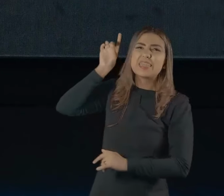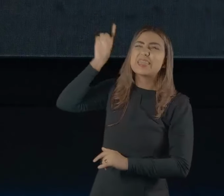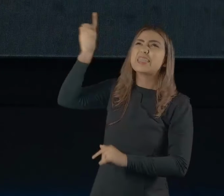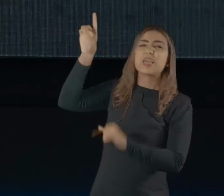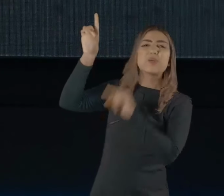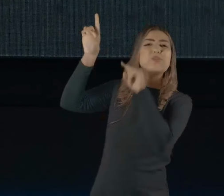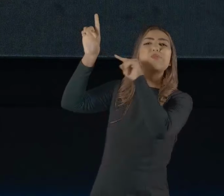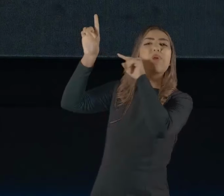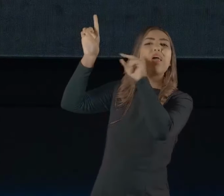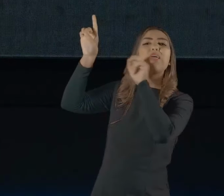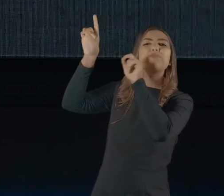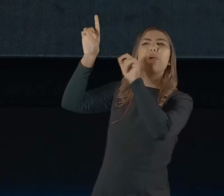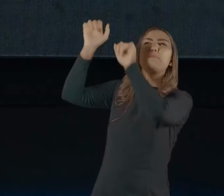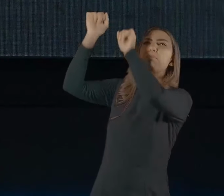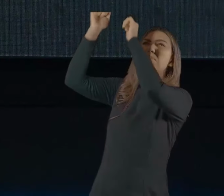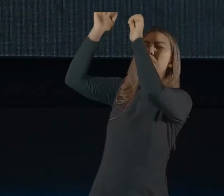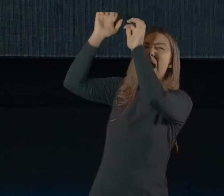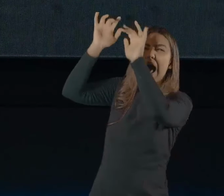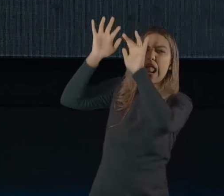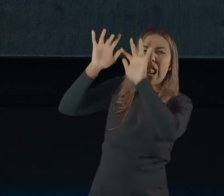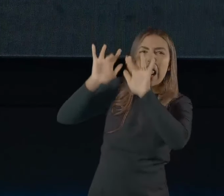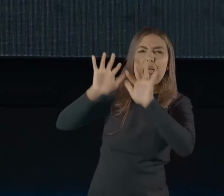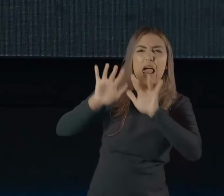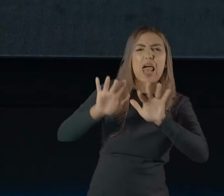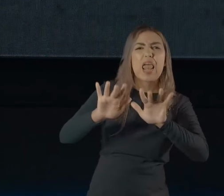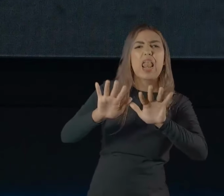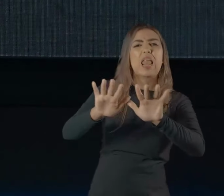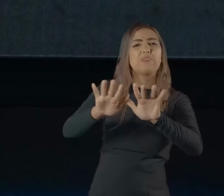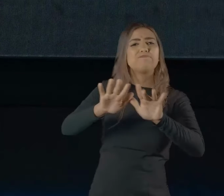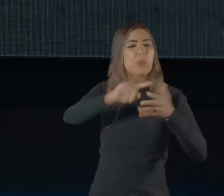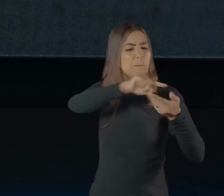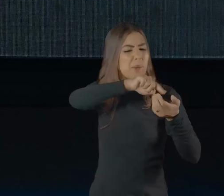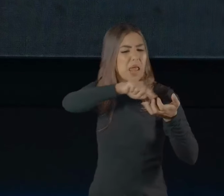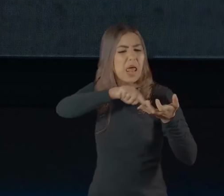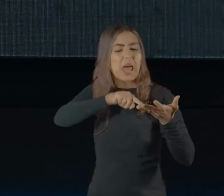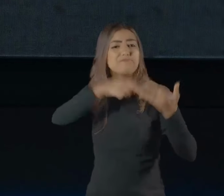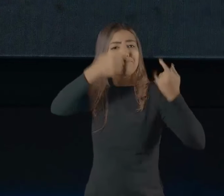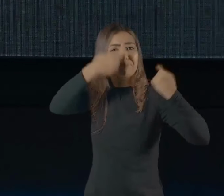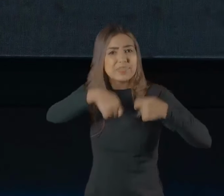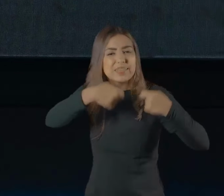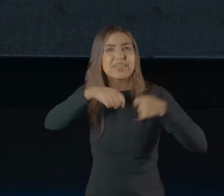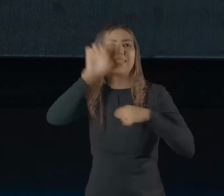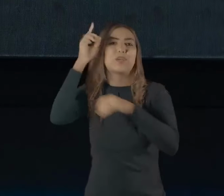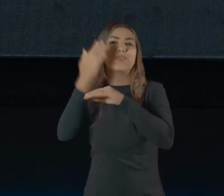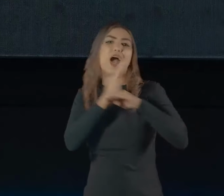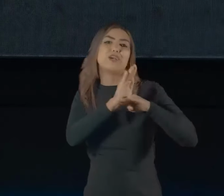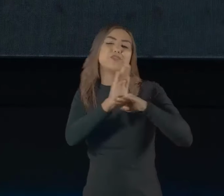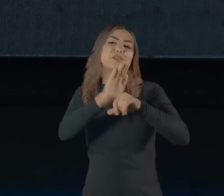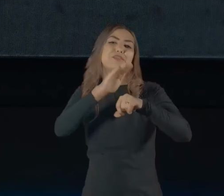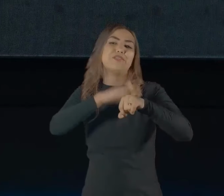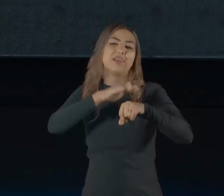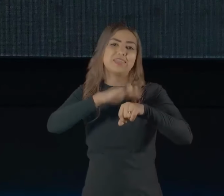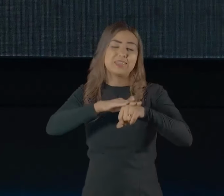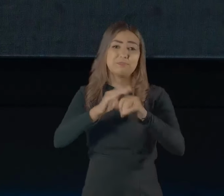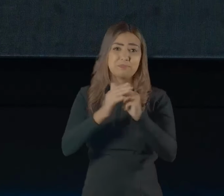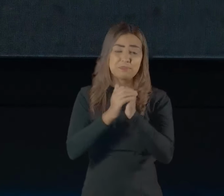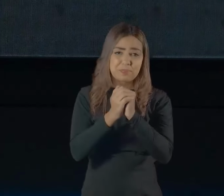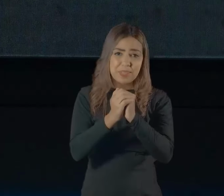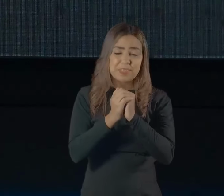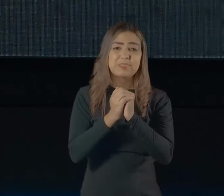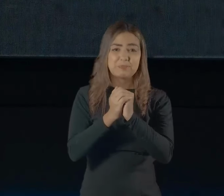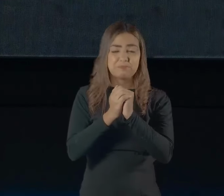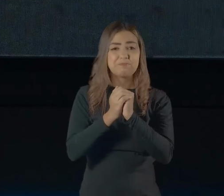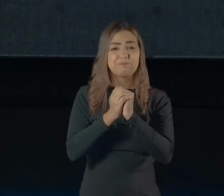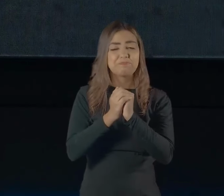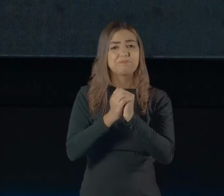glória, vos suprirá todas as suas necessidades. Amém? Então, Deus fala